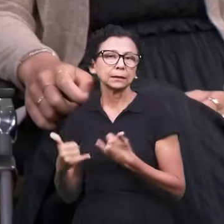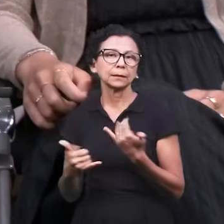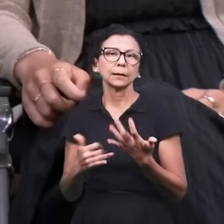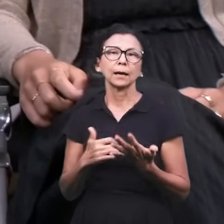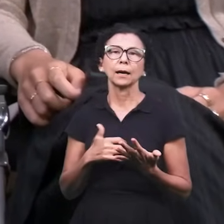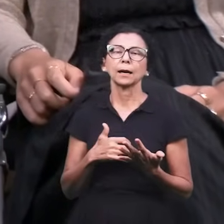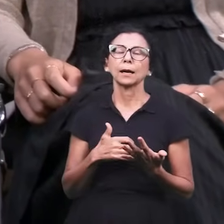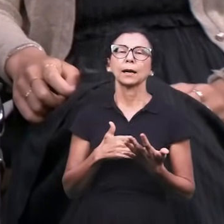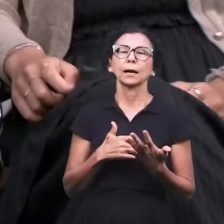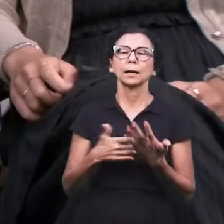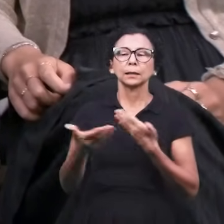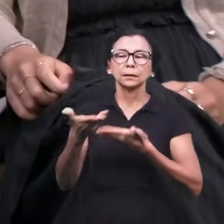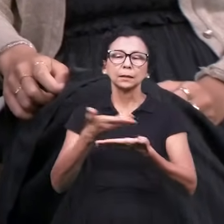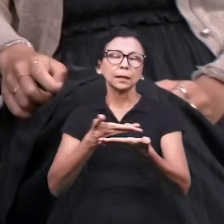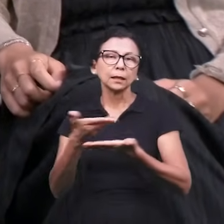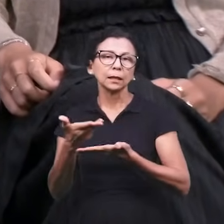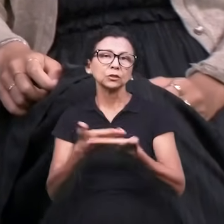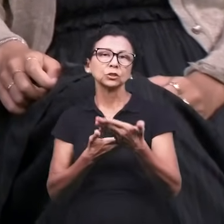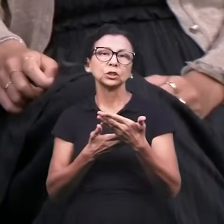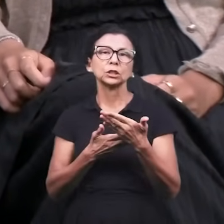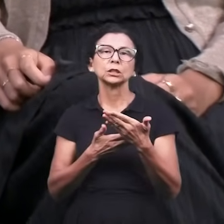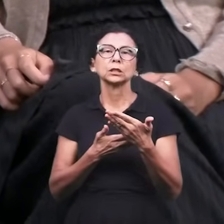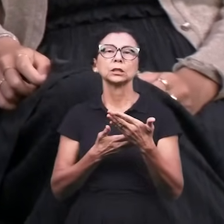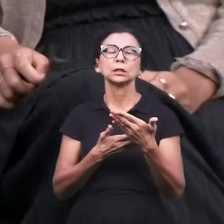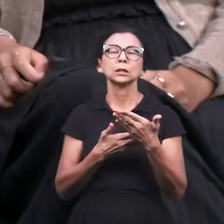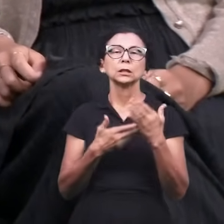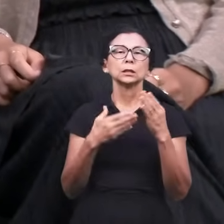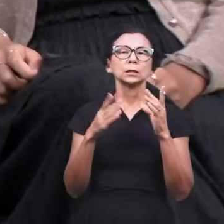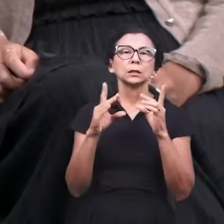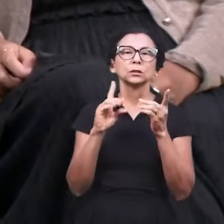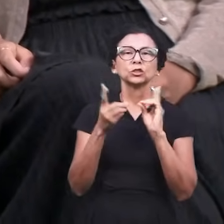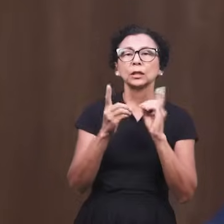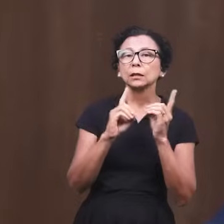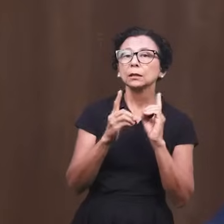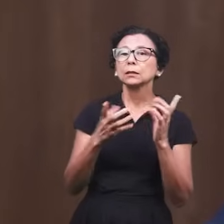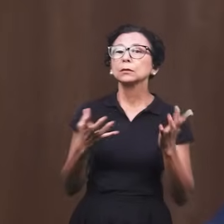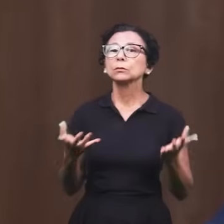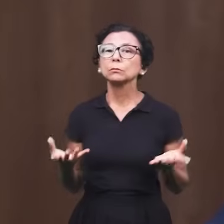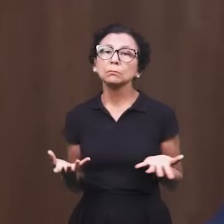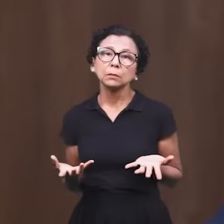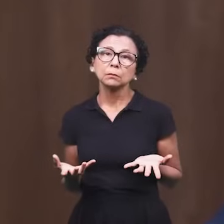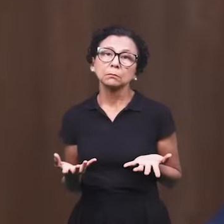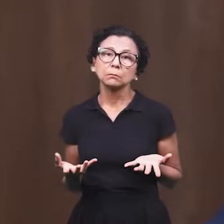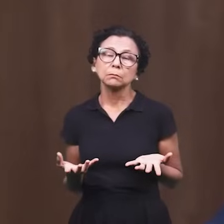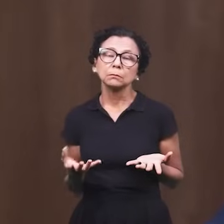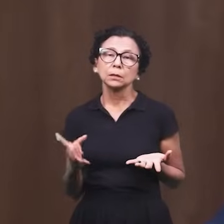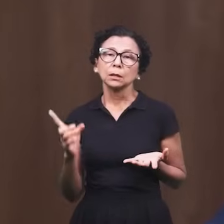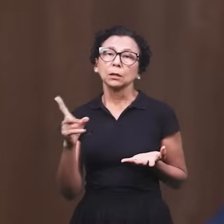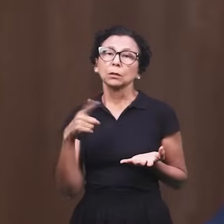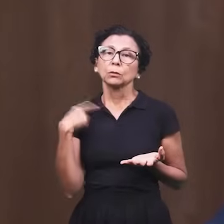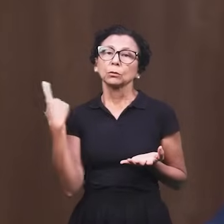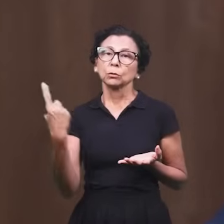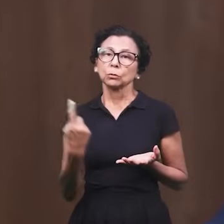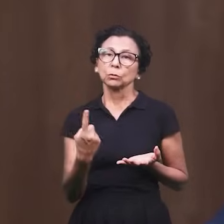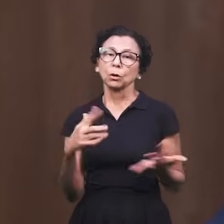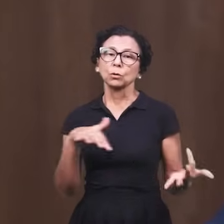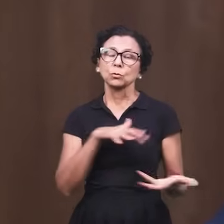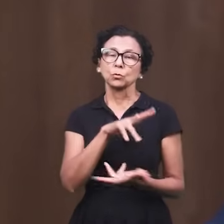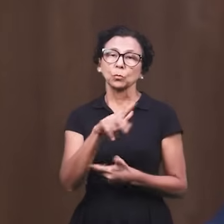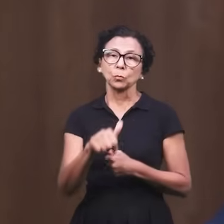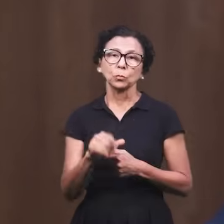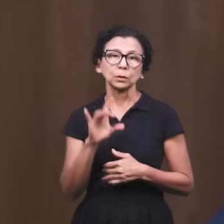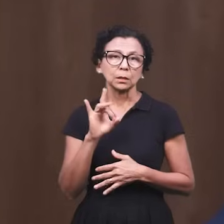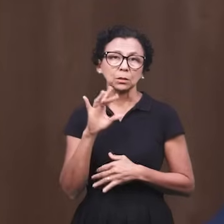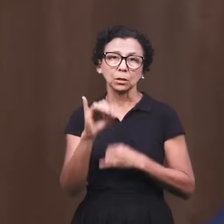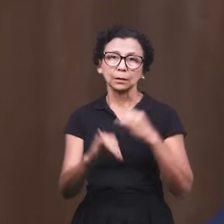precisa de viver, de aprender outras coisas, de dialogar com as pessoas. Nós não vivemos num mundo virtual, você não pode pegar e botar